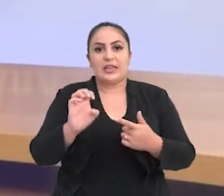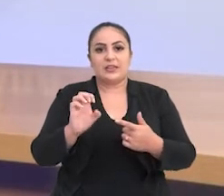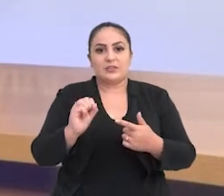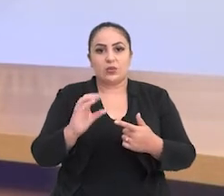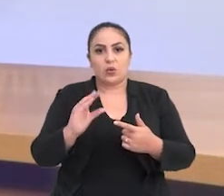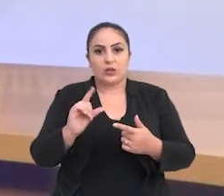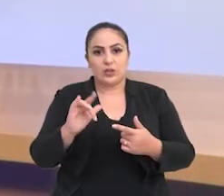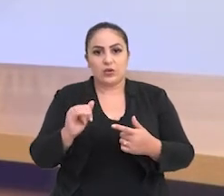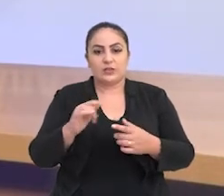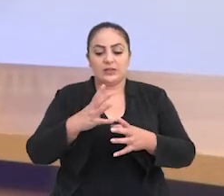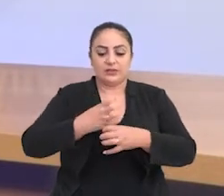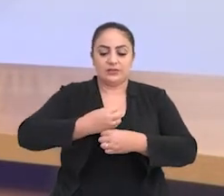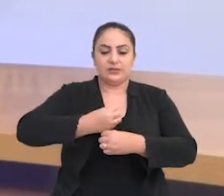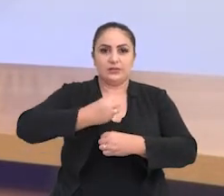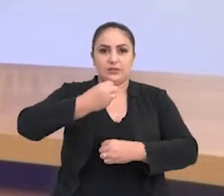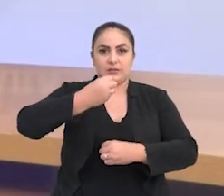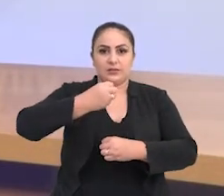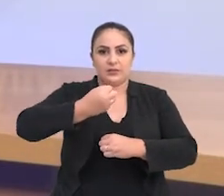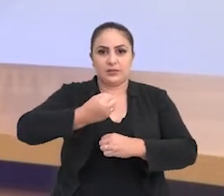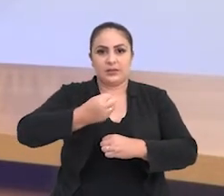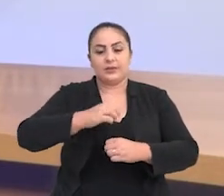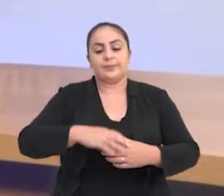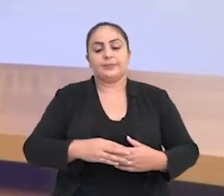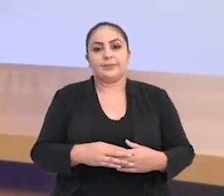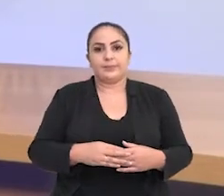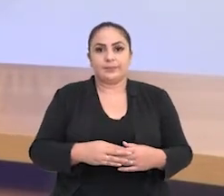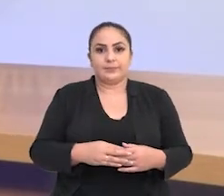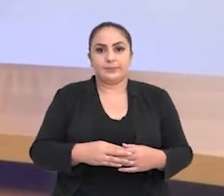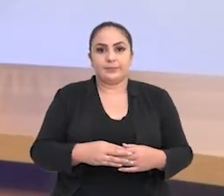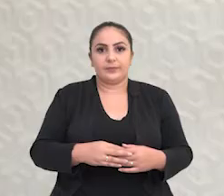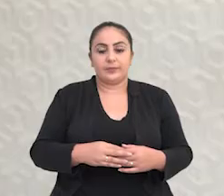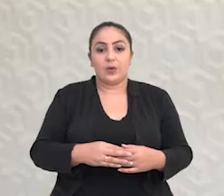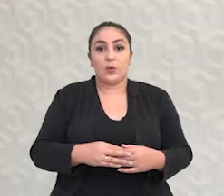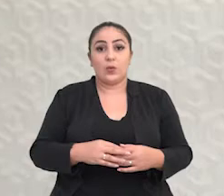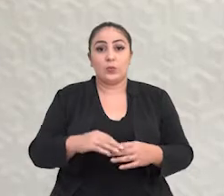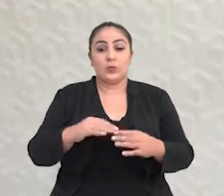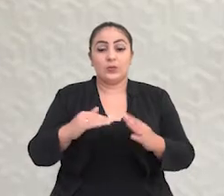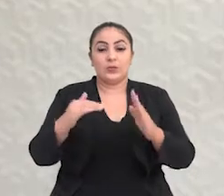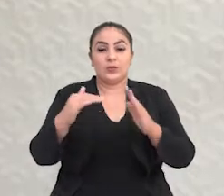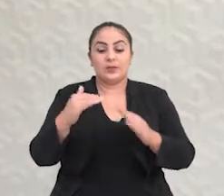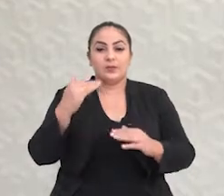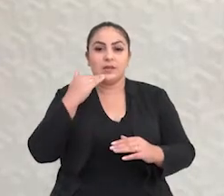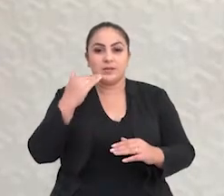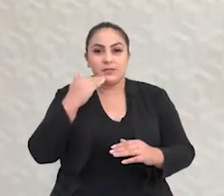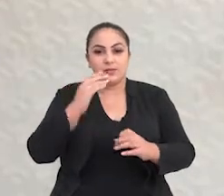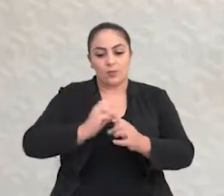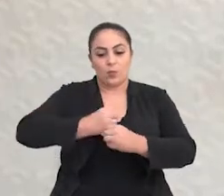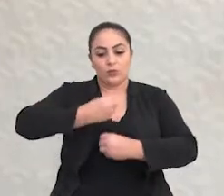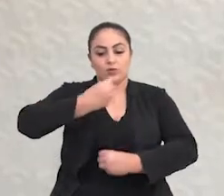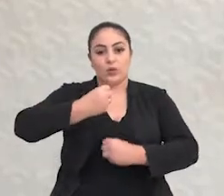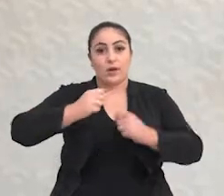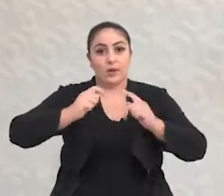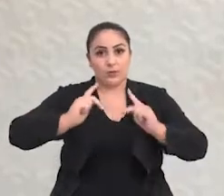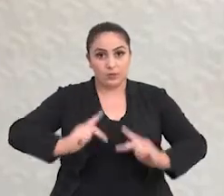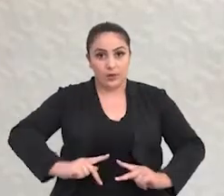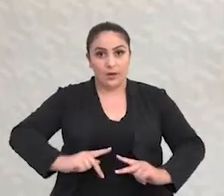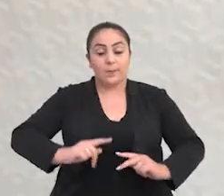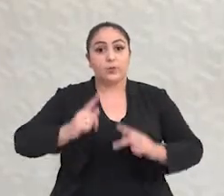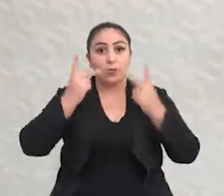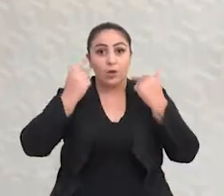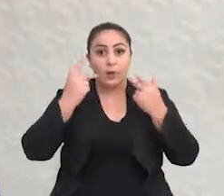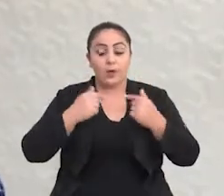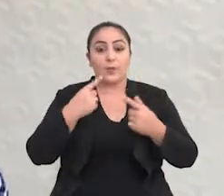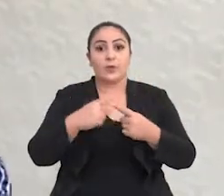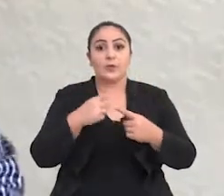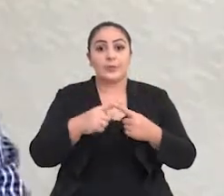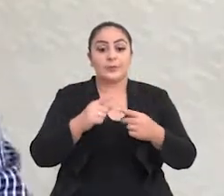popularmente conhecidas como corcunda e desvio lateral. Os desvios posturais, eles são muito comuns,